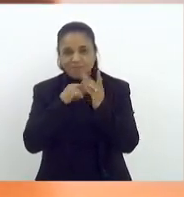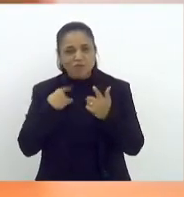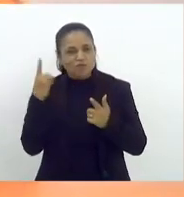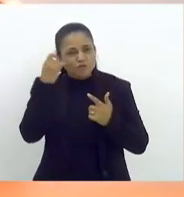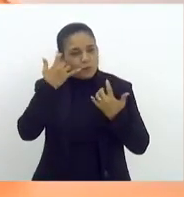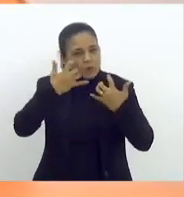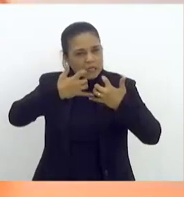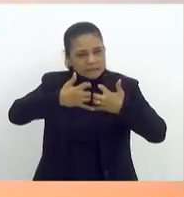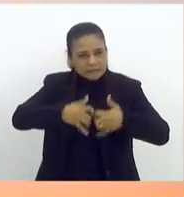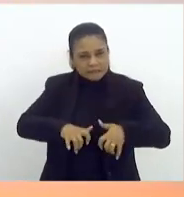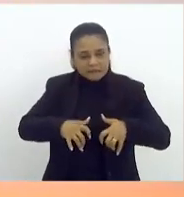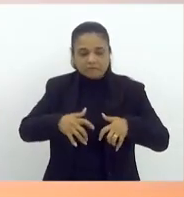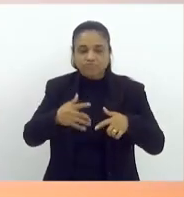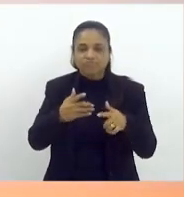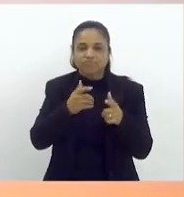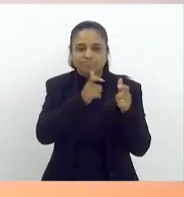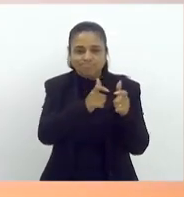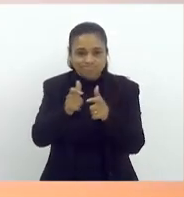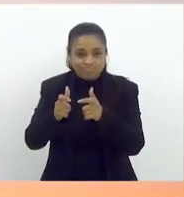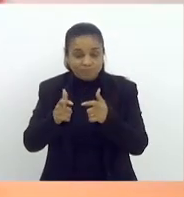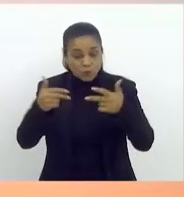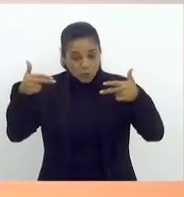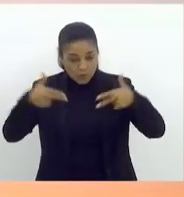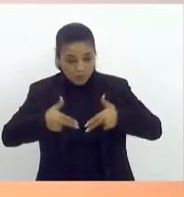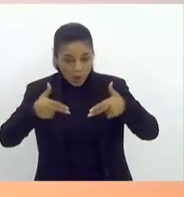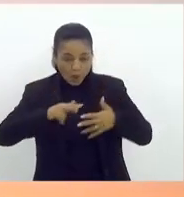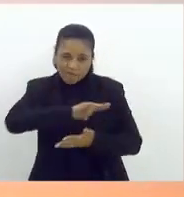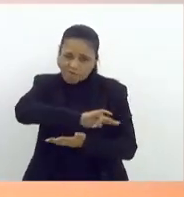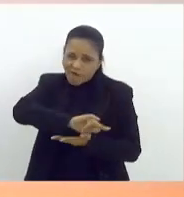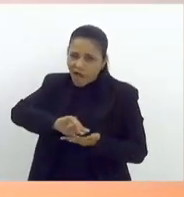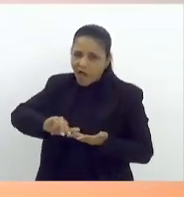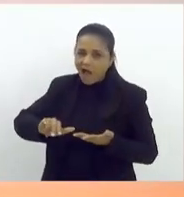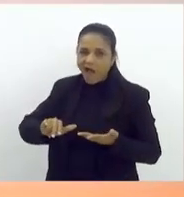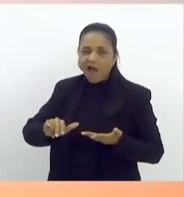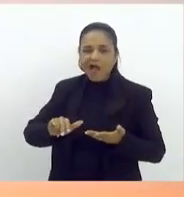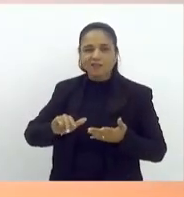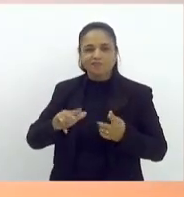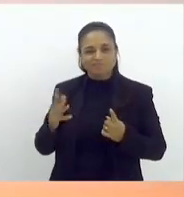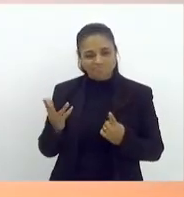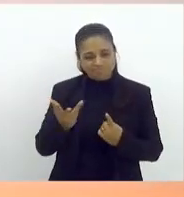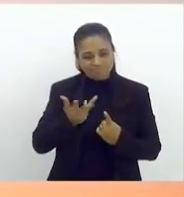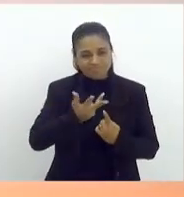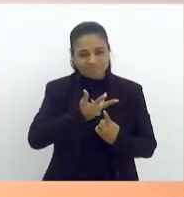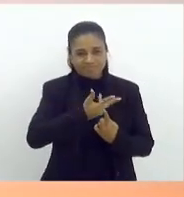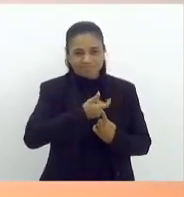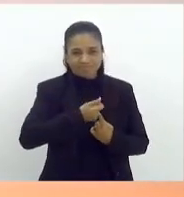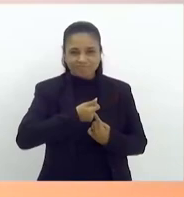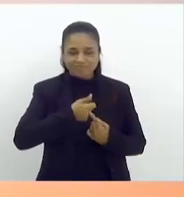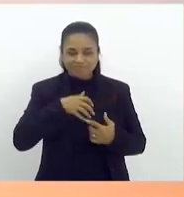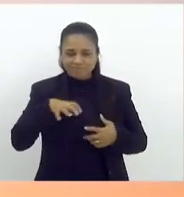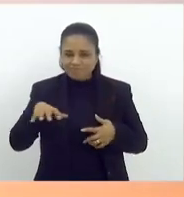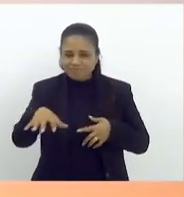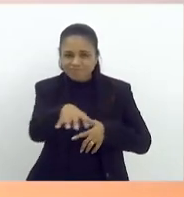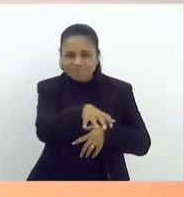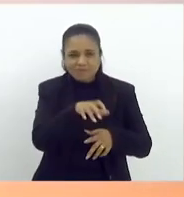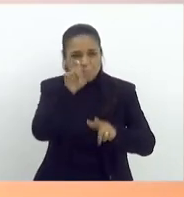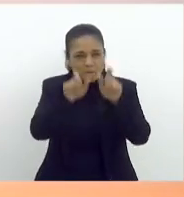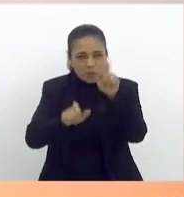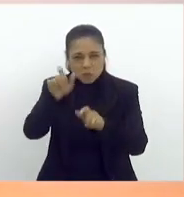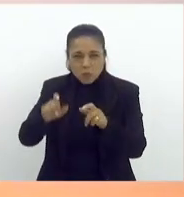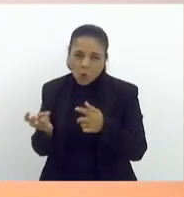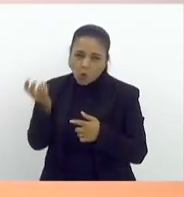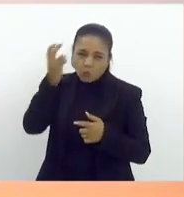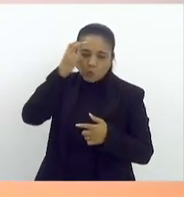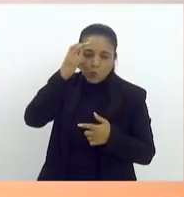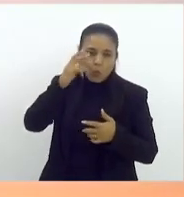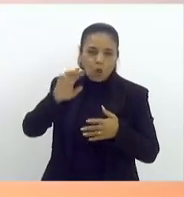nos lugares e o hip hop como ele é muito diverso como ele tem tantos elementos e tantas pessoas de localidades diferentes de culturas